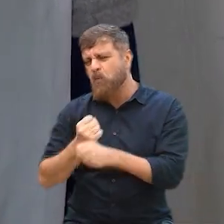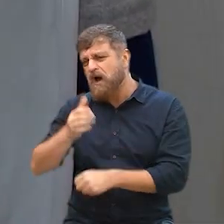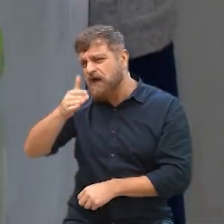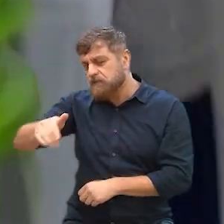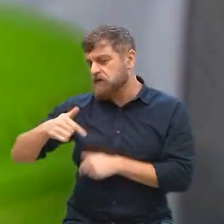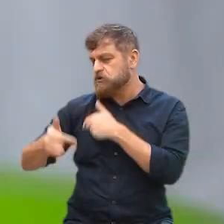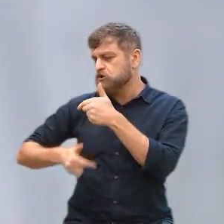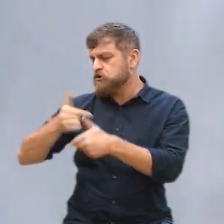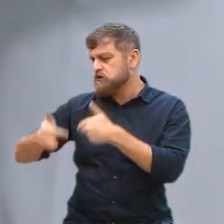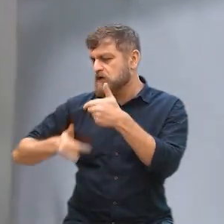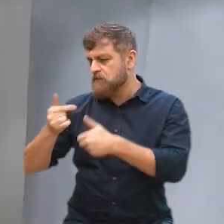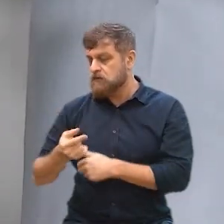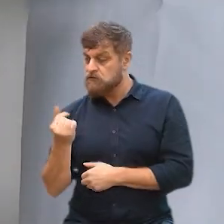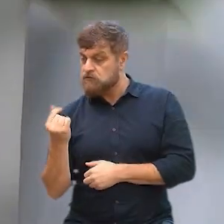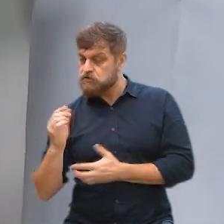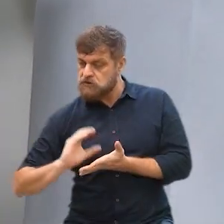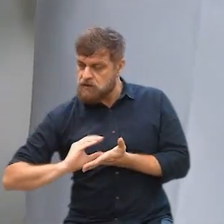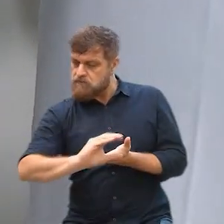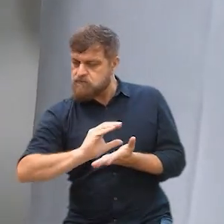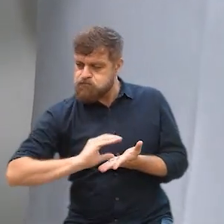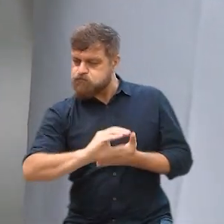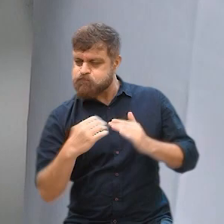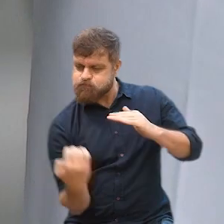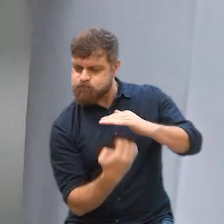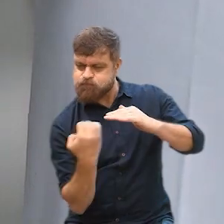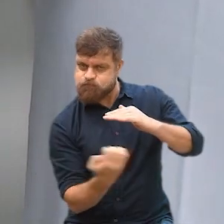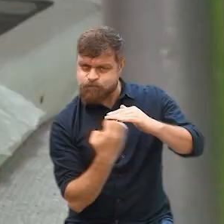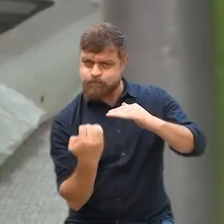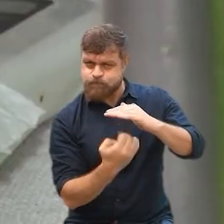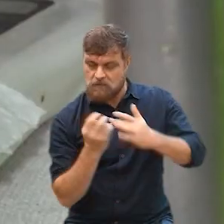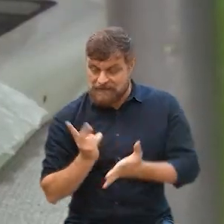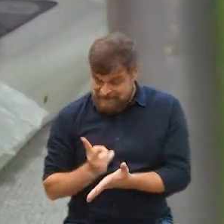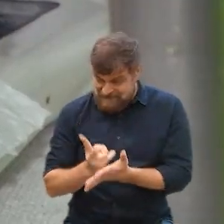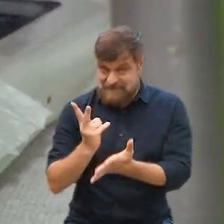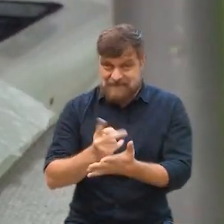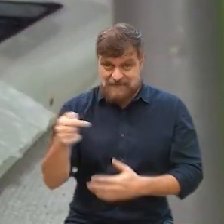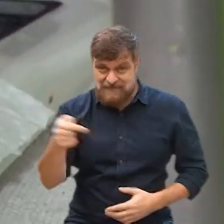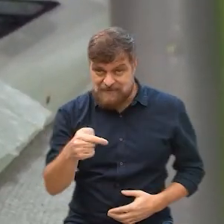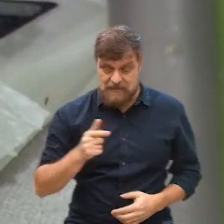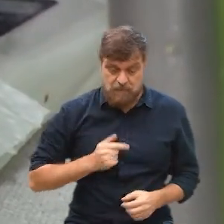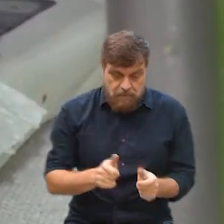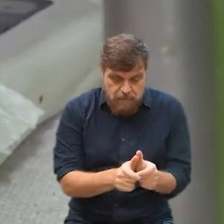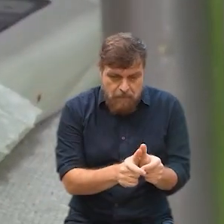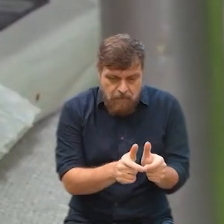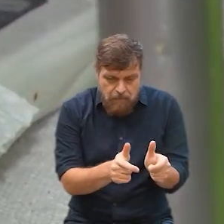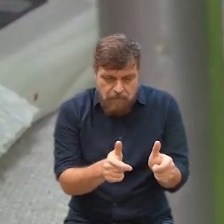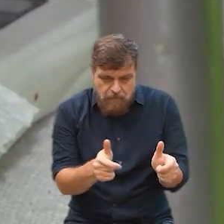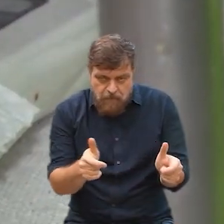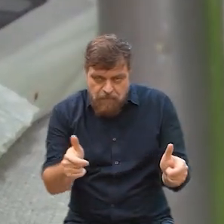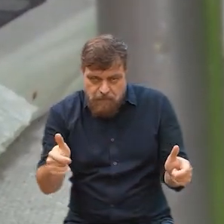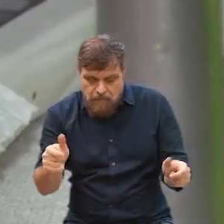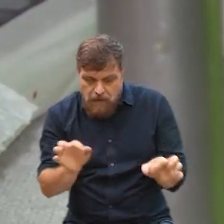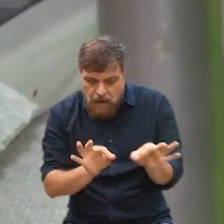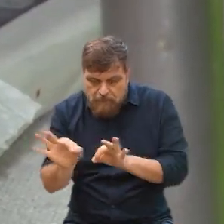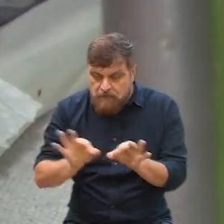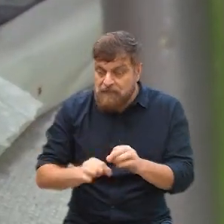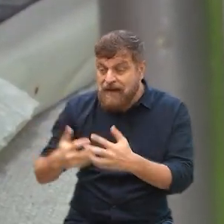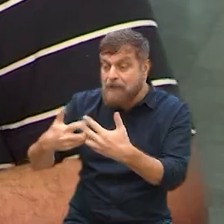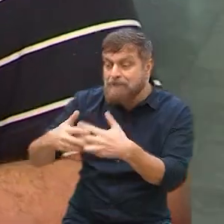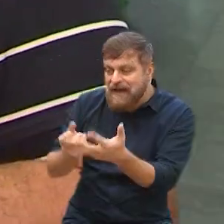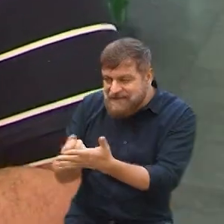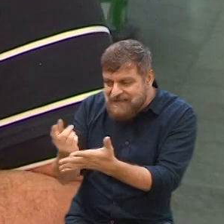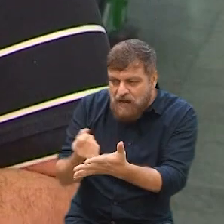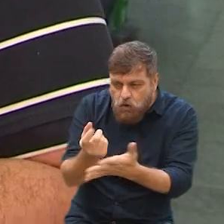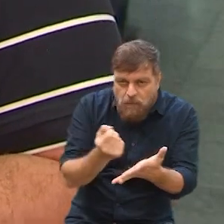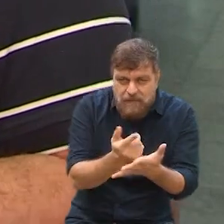menos, reinvestindo na empresa. Todo o dinheiro que entrava era para a própria produção. Exato, na produção, na aquisição de equipamentos.